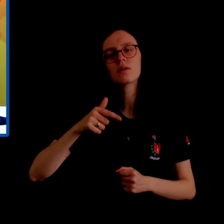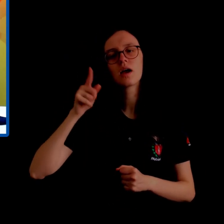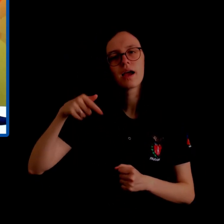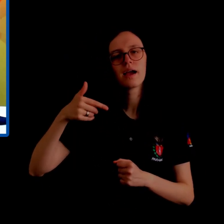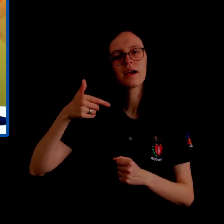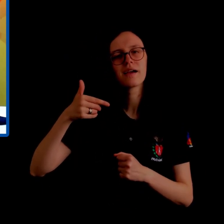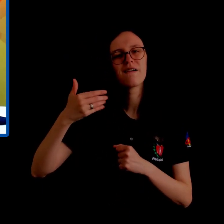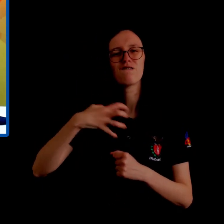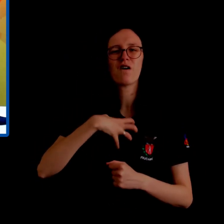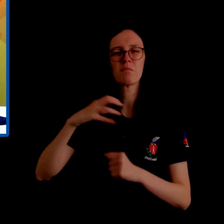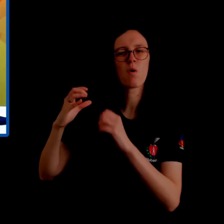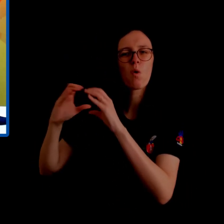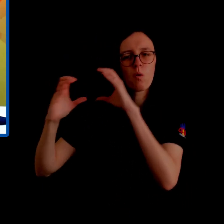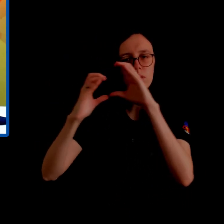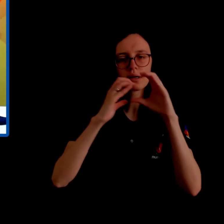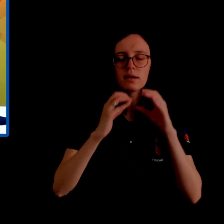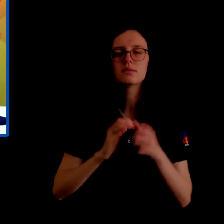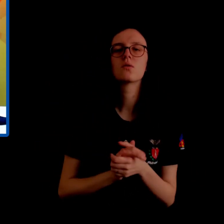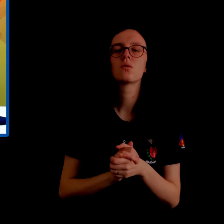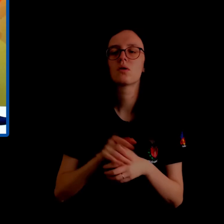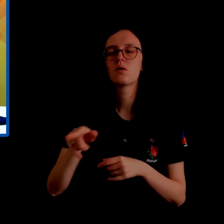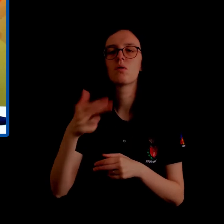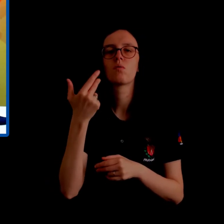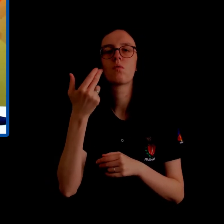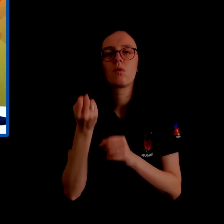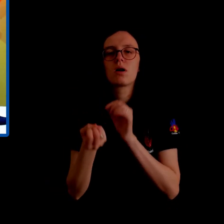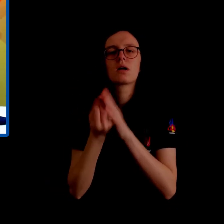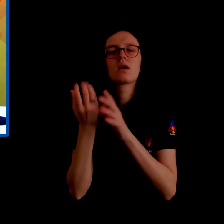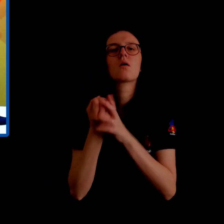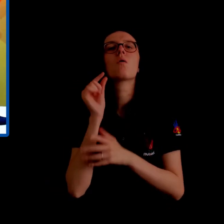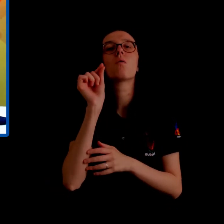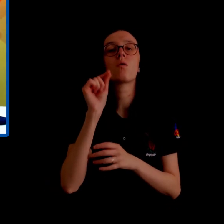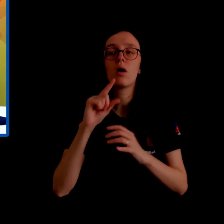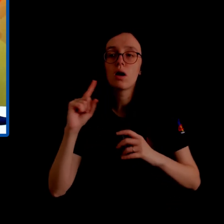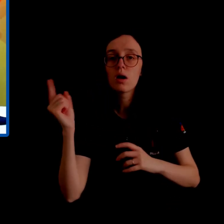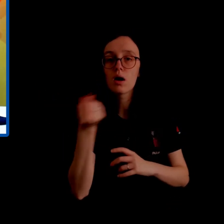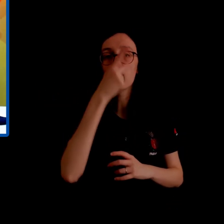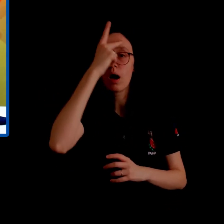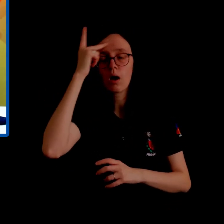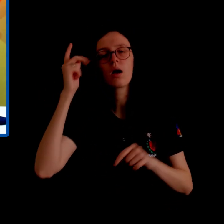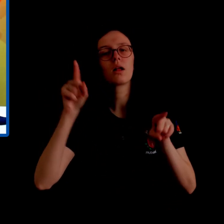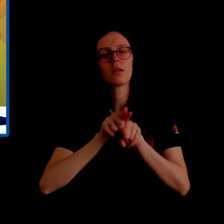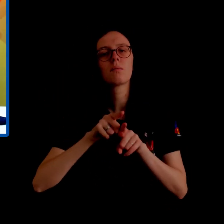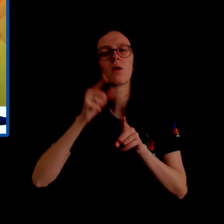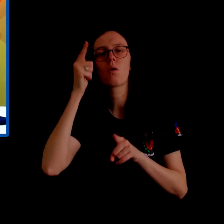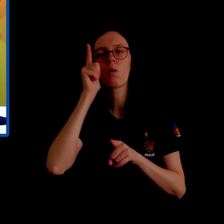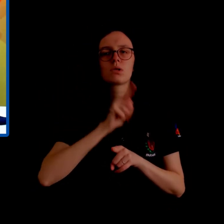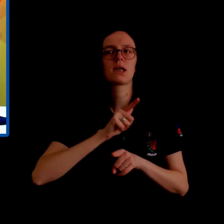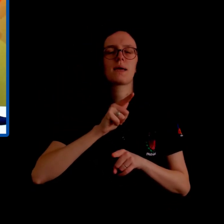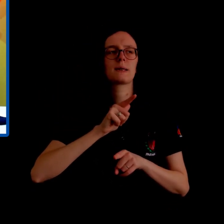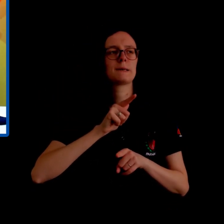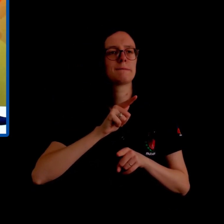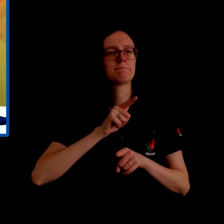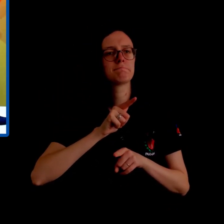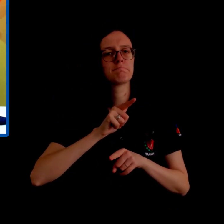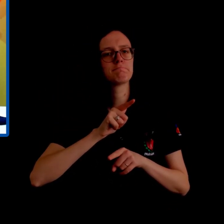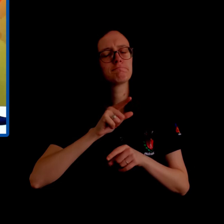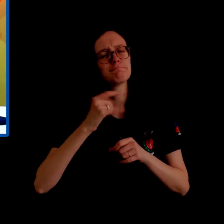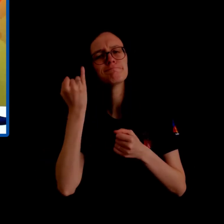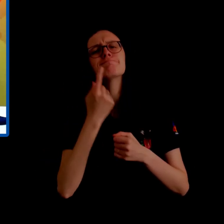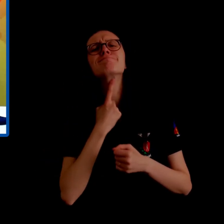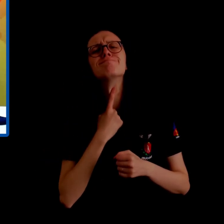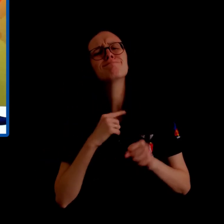de comunicação, criar uma onda para que essas pessoas também possam se apropriar, tá? Isso